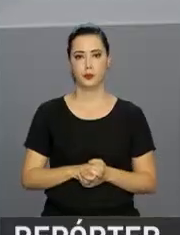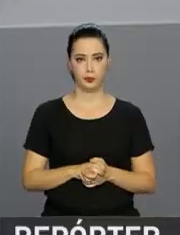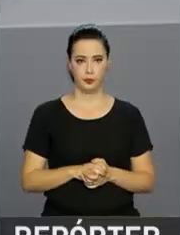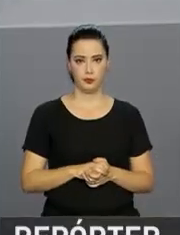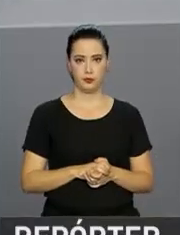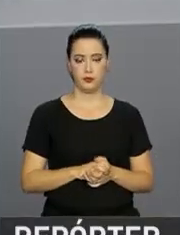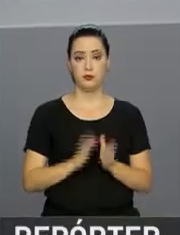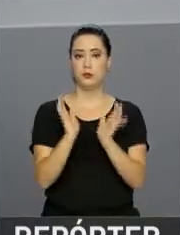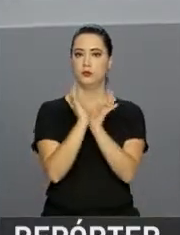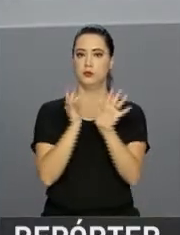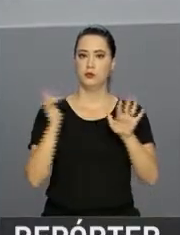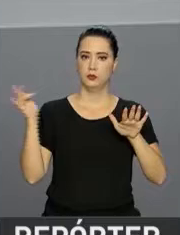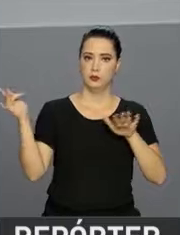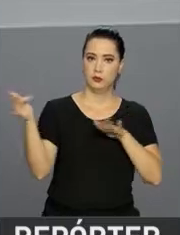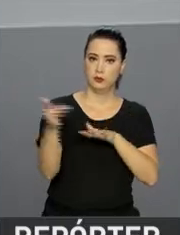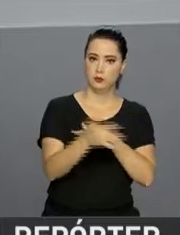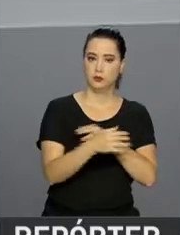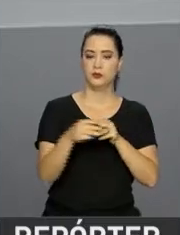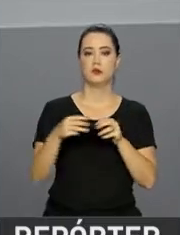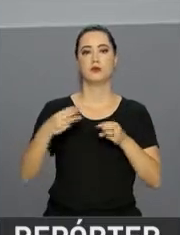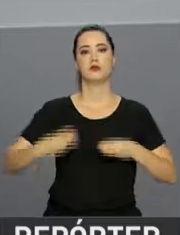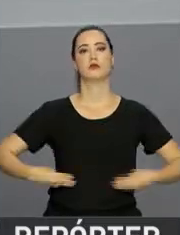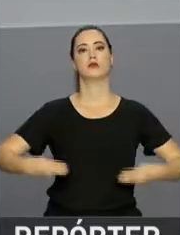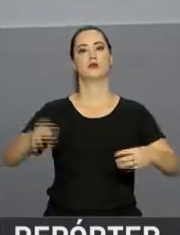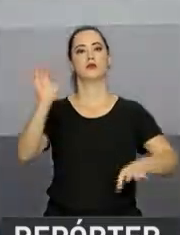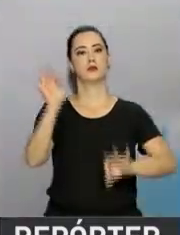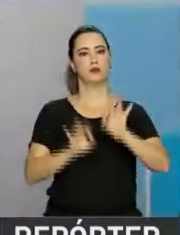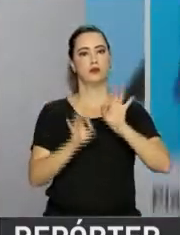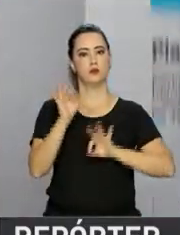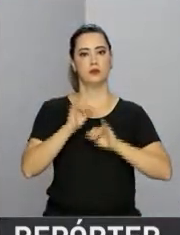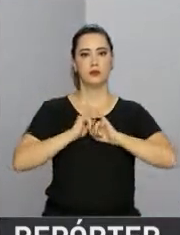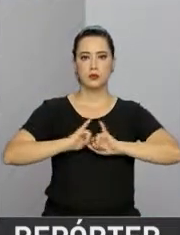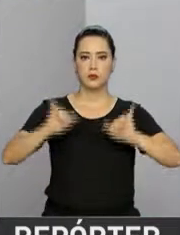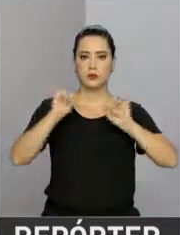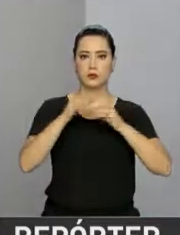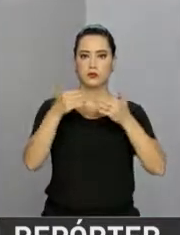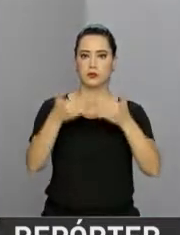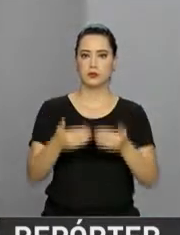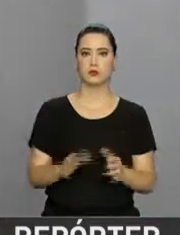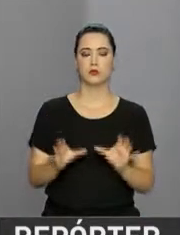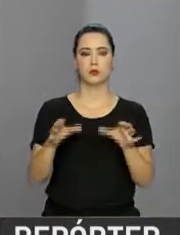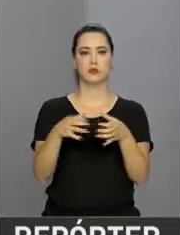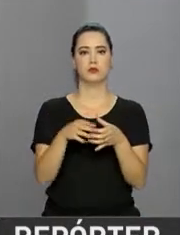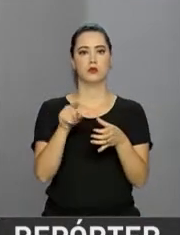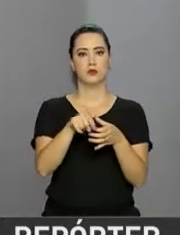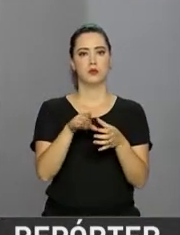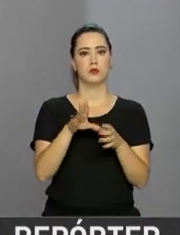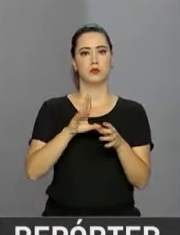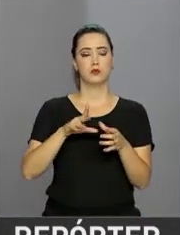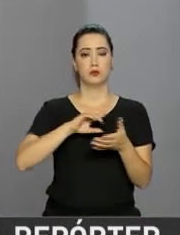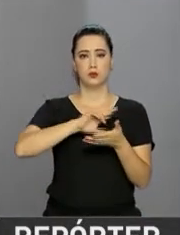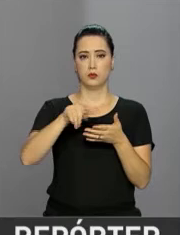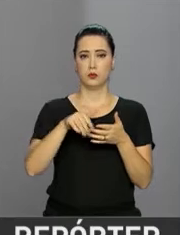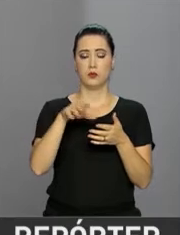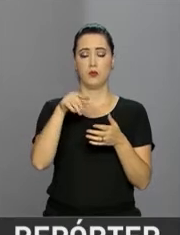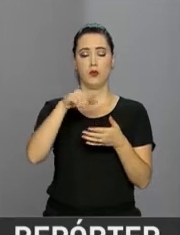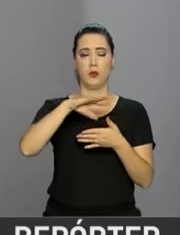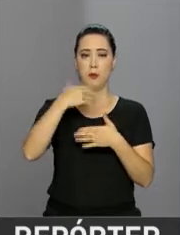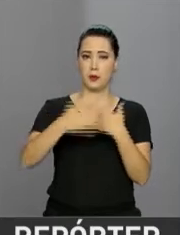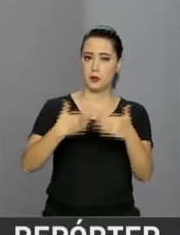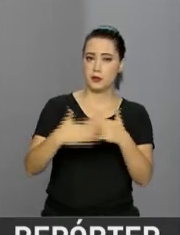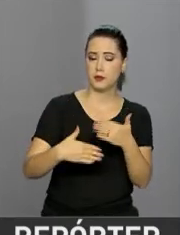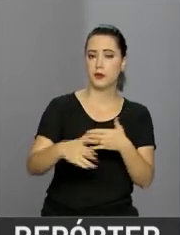e pelas redes sociais do ministério do planejamento informa que está presente na conferência de infraestrutura para o desenvolvimento